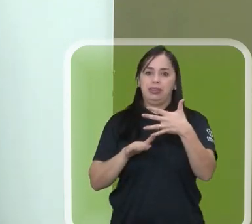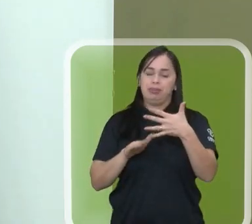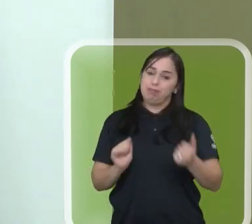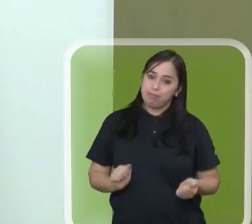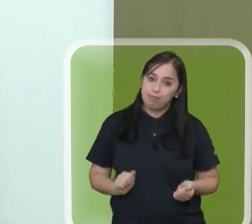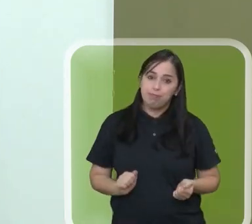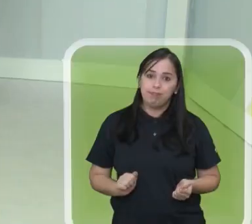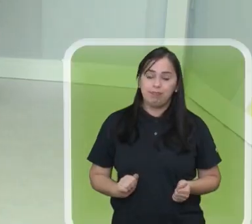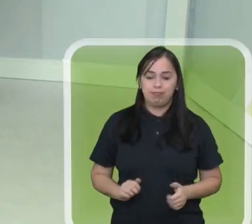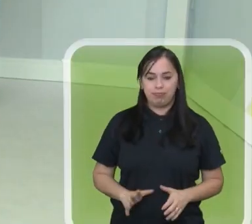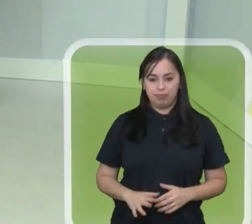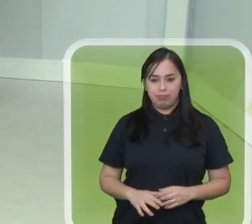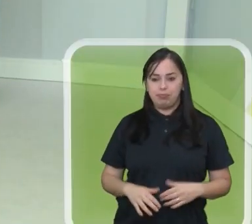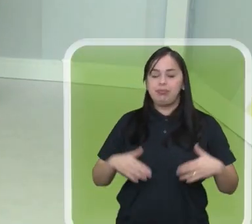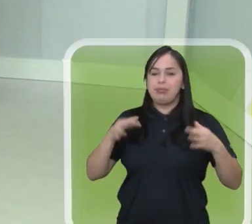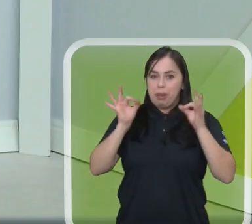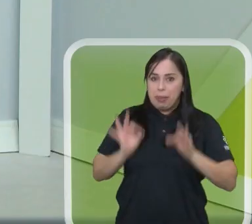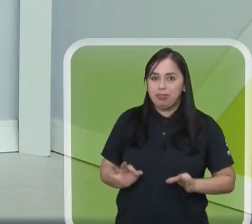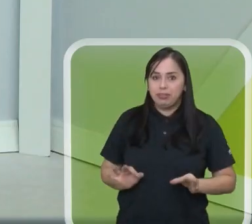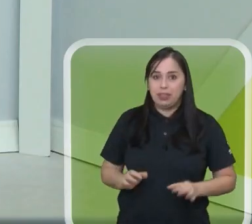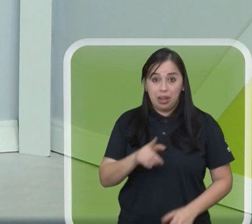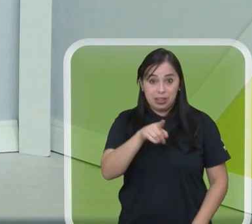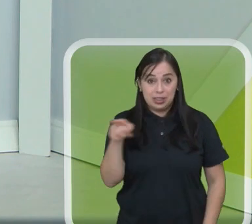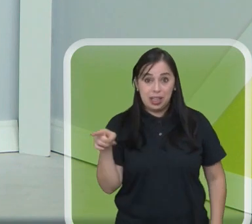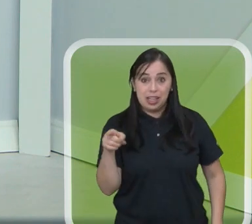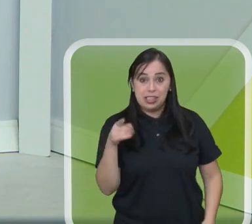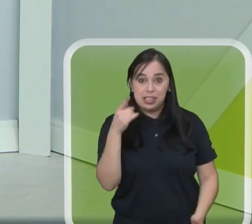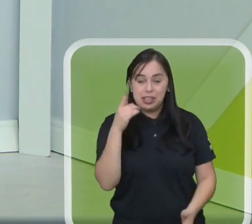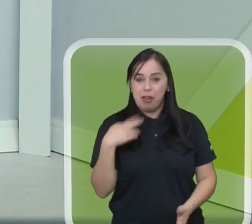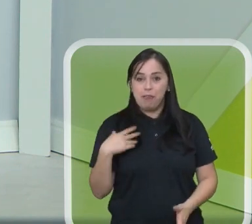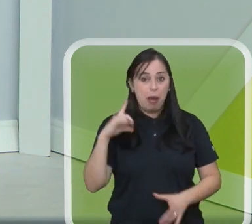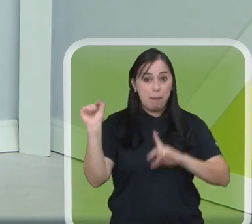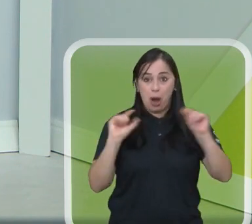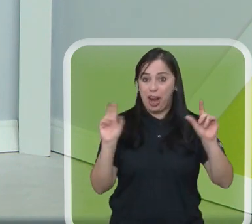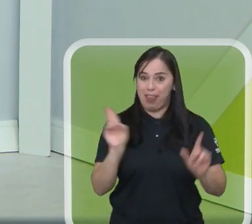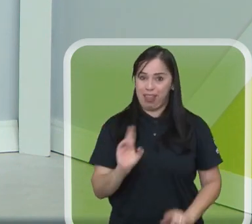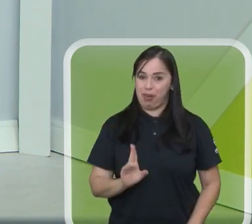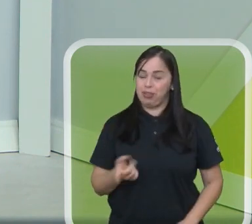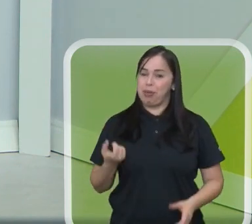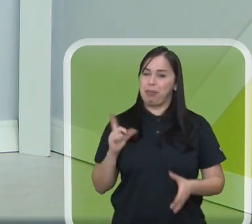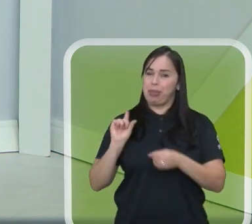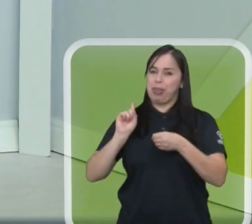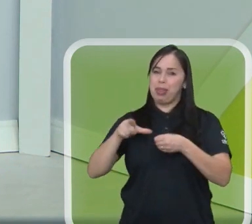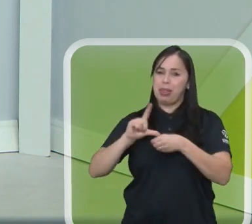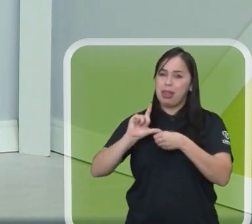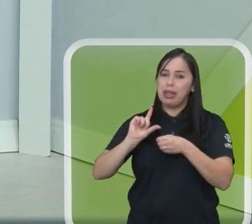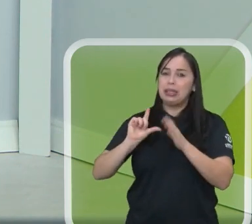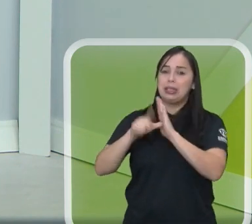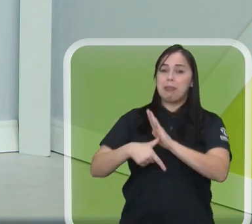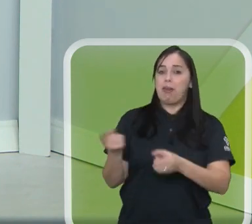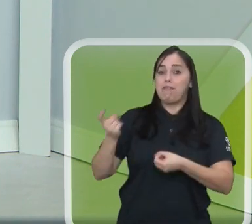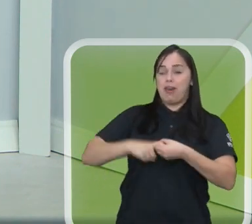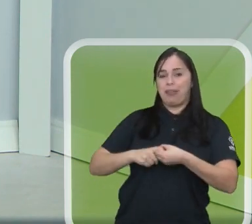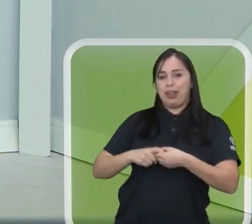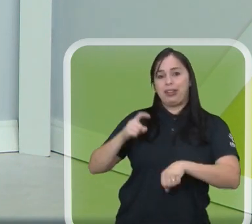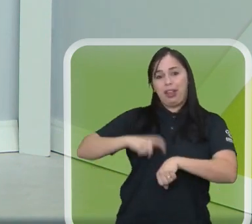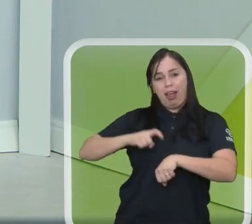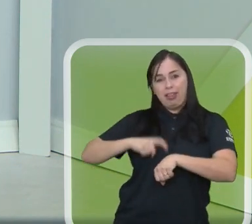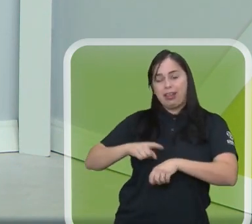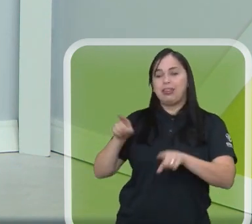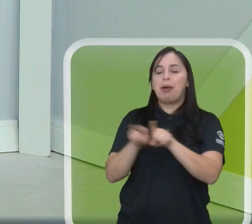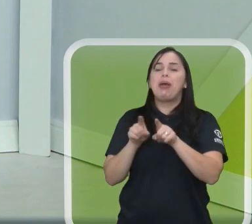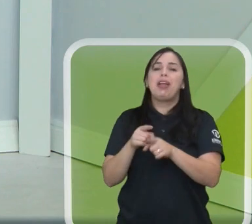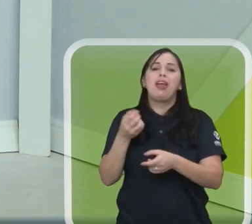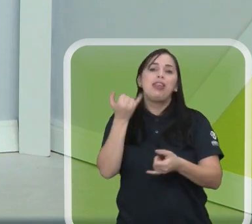limite. Perfeito. Pode ser o seguinte, não sai daí, gente. Daqui a pouco a gente volta para terminar o campeonato e, se der tempo ainda, saber das